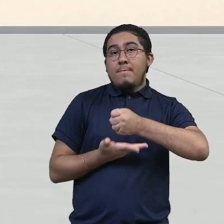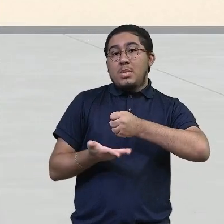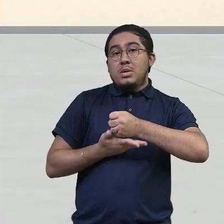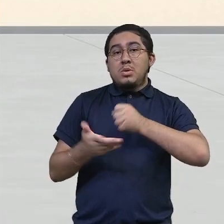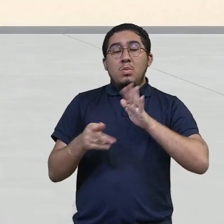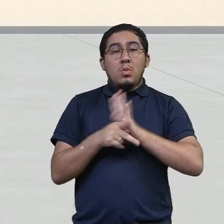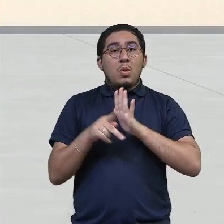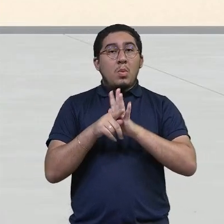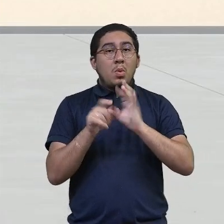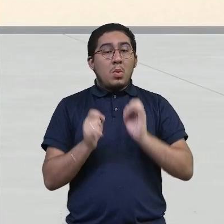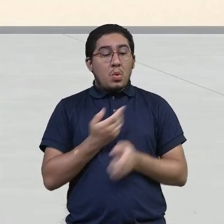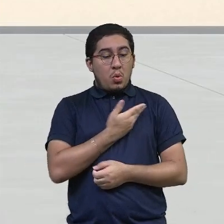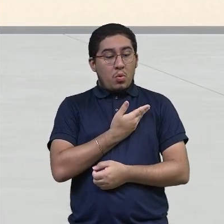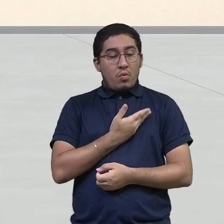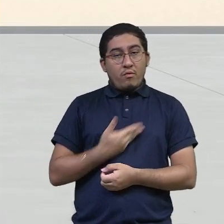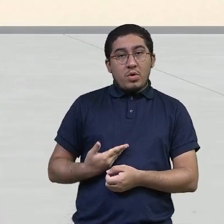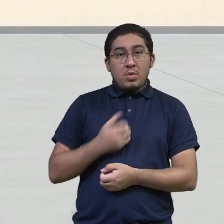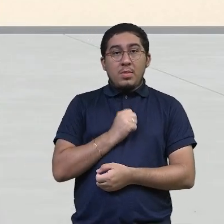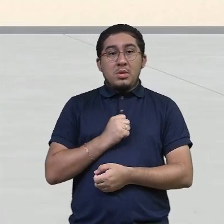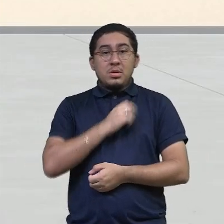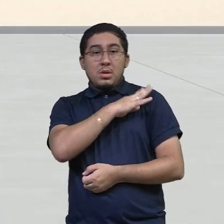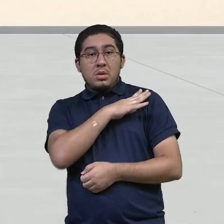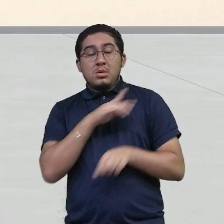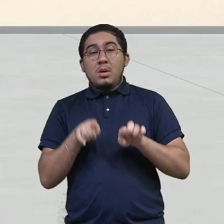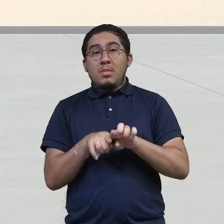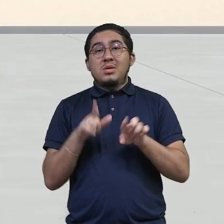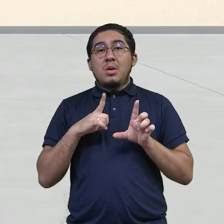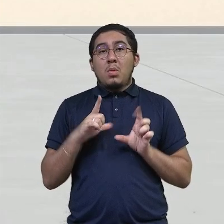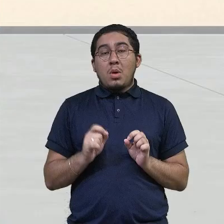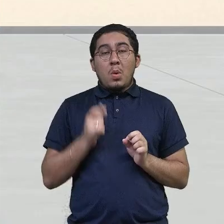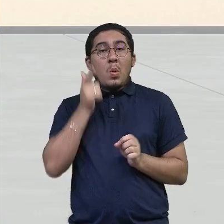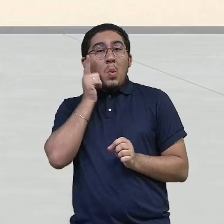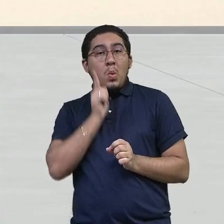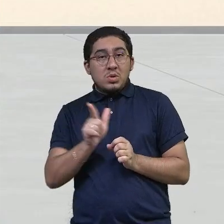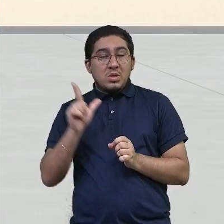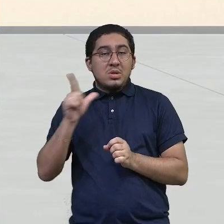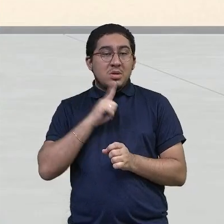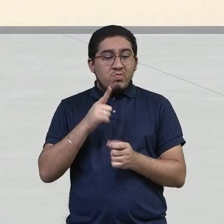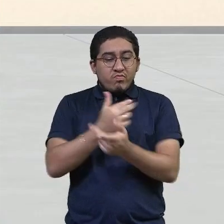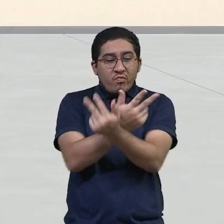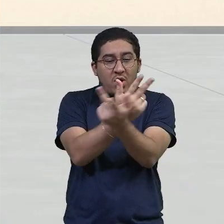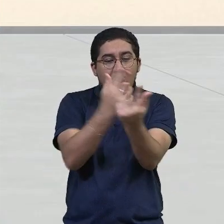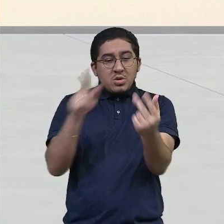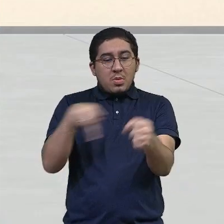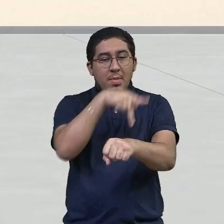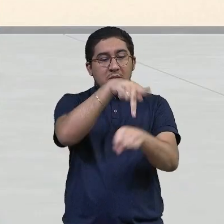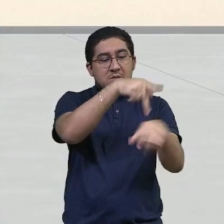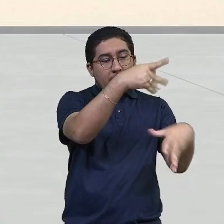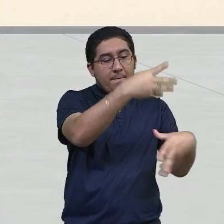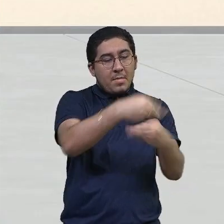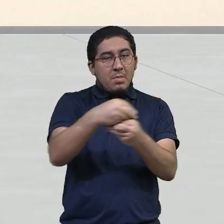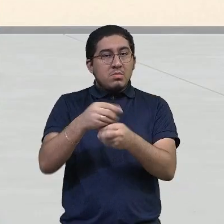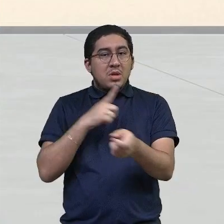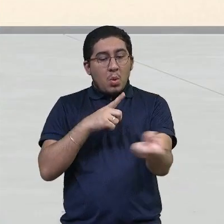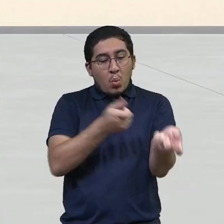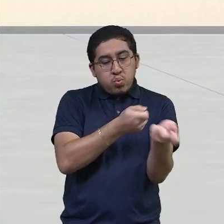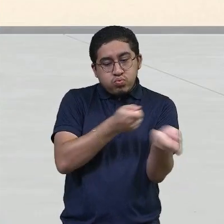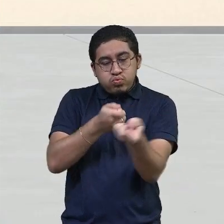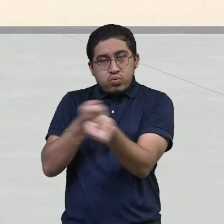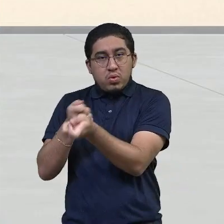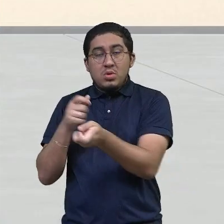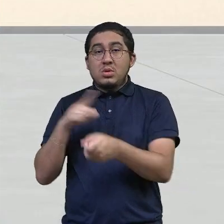que governos militares tomassem o poder em diversos países. E entre eles nós temos